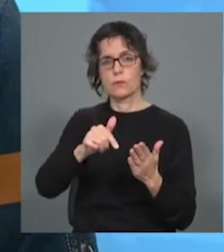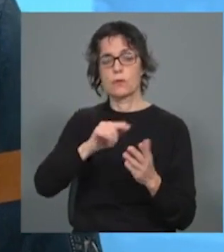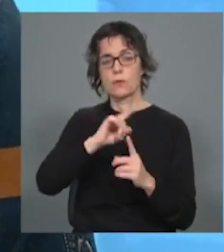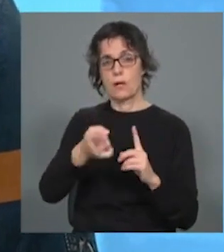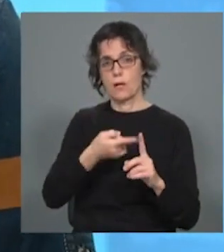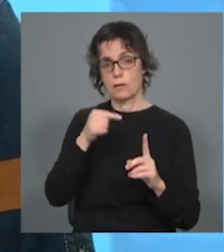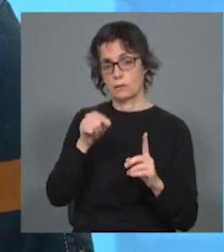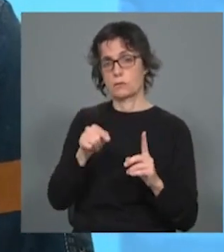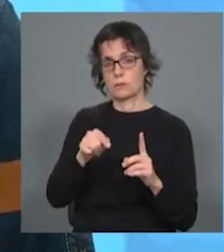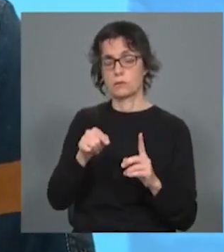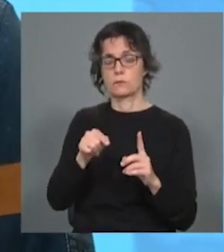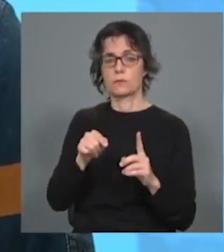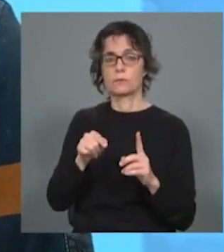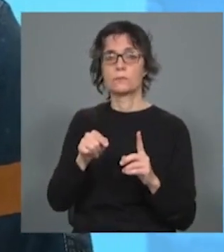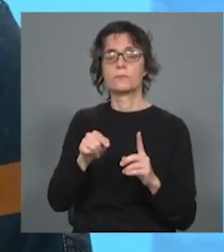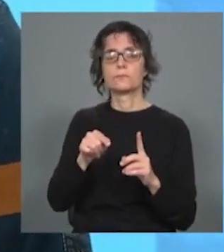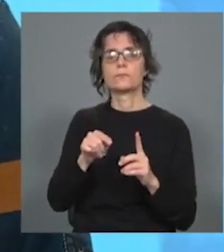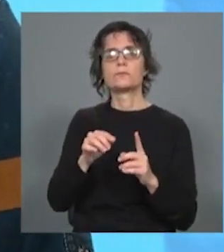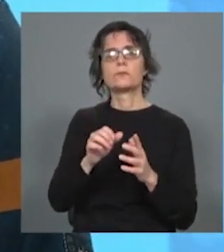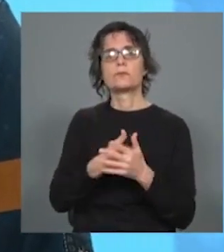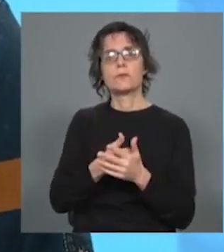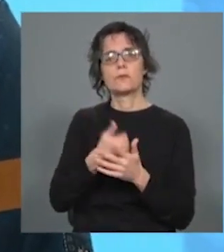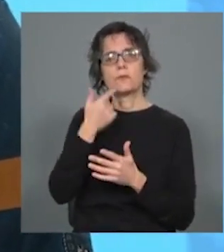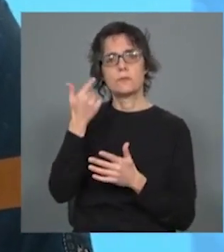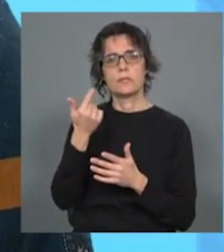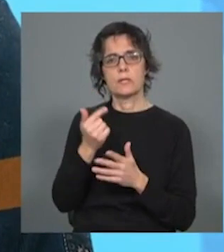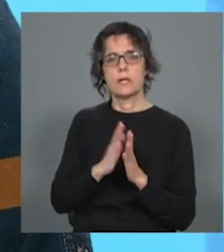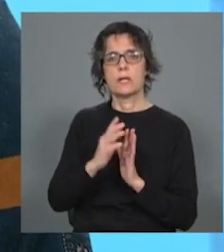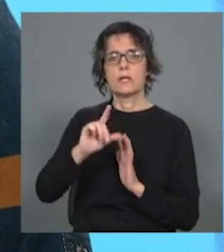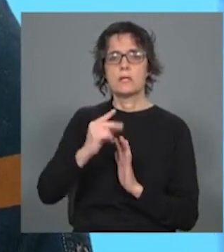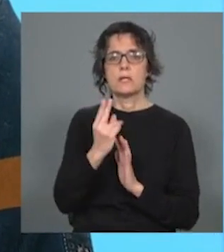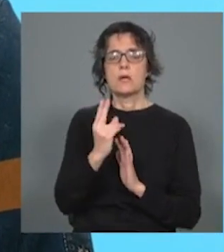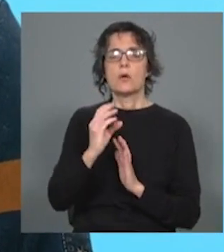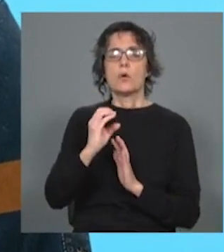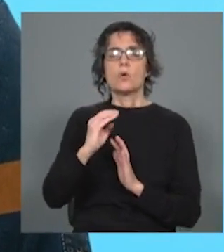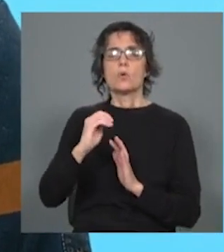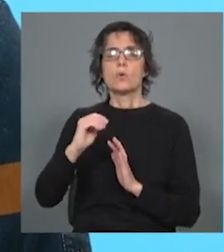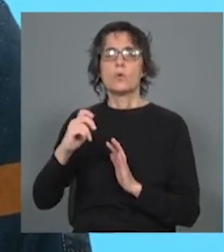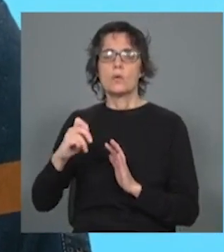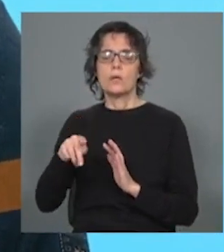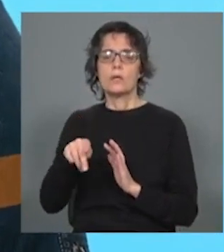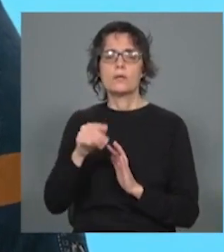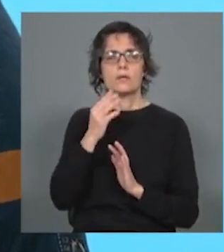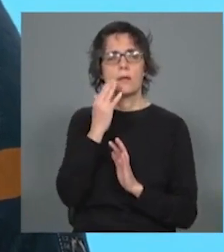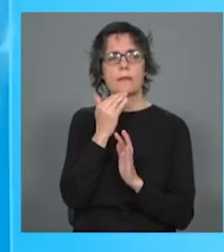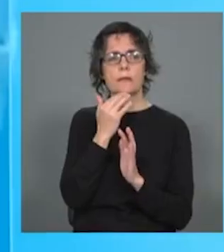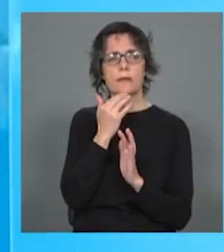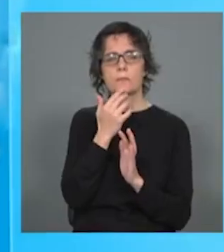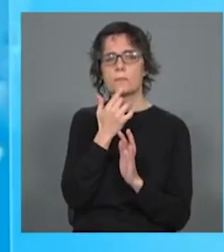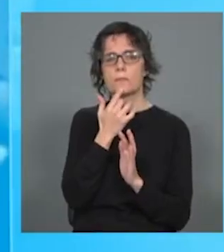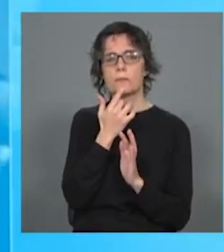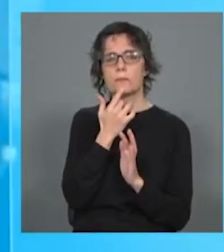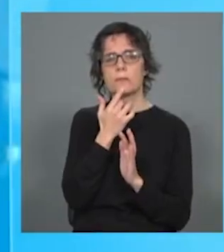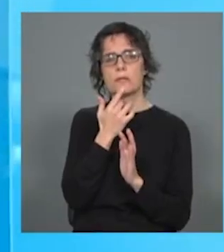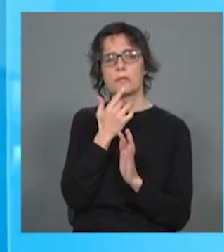tem como especial evangelista São Lucas, e daí encontrar uma atualização perene para as suas vidas. Em cada domingo, nas